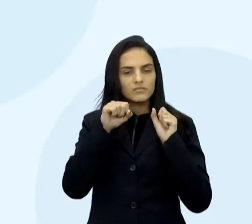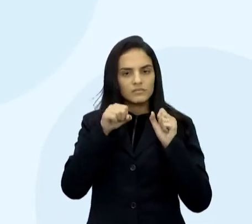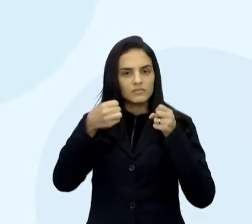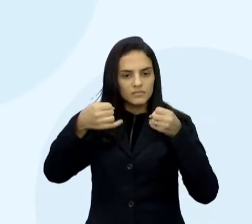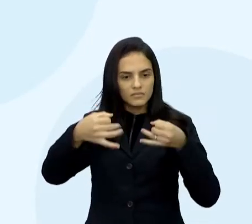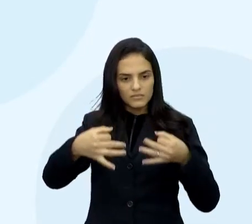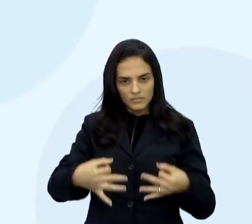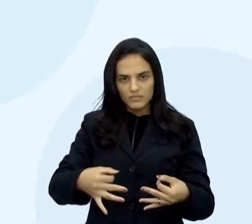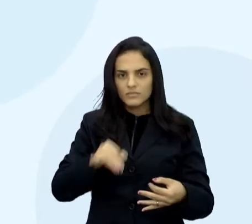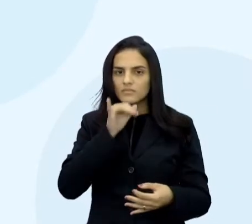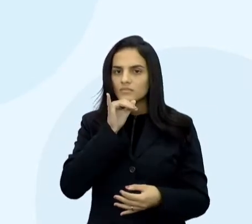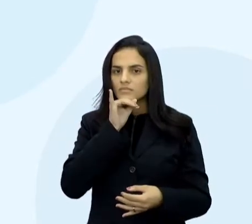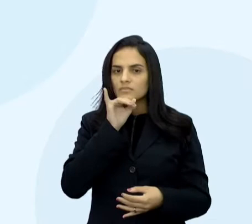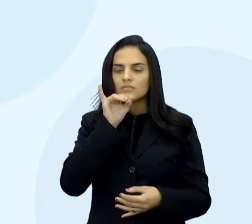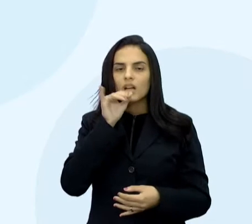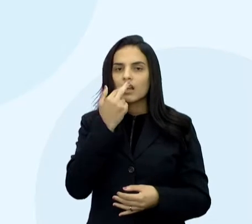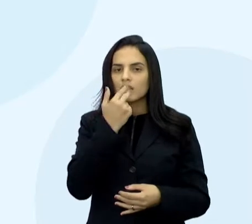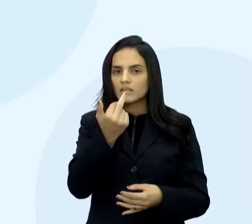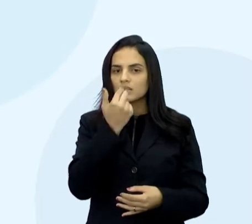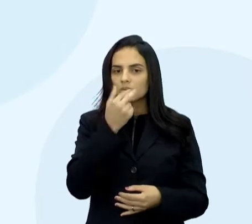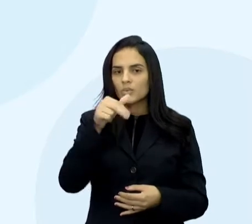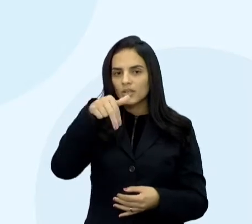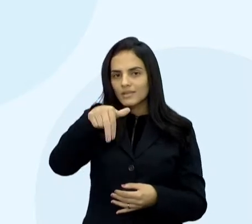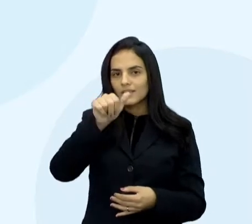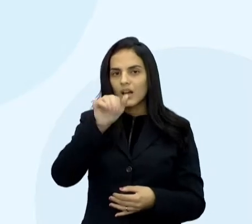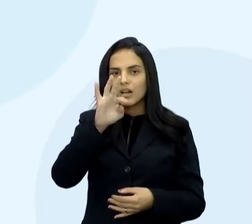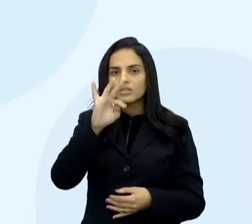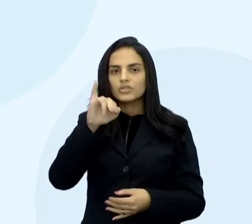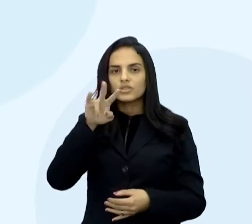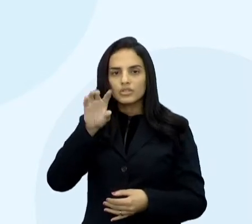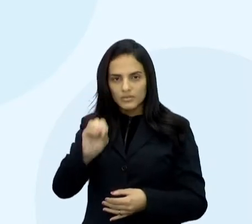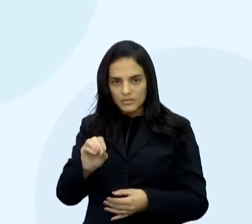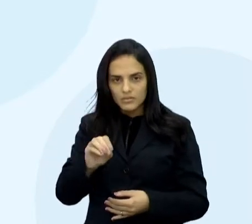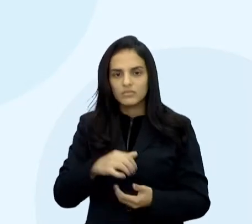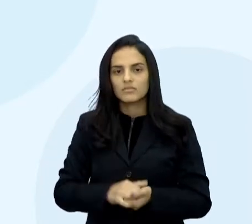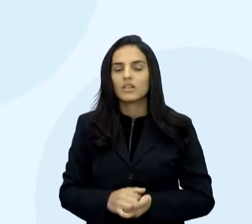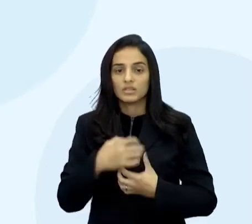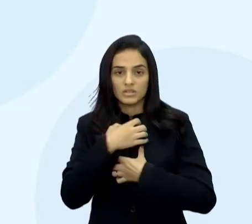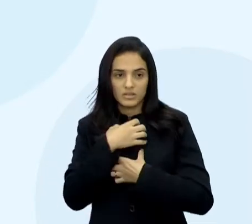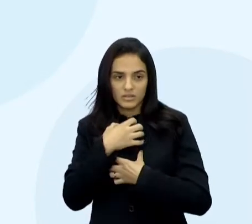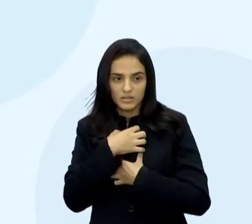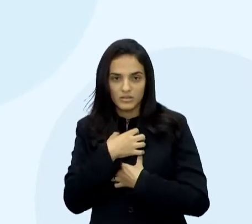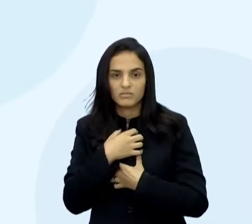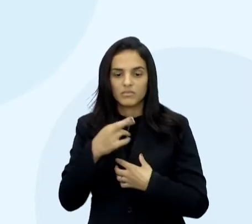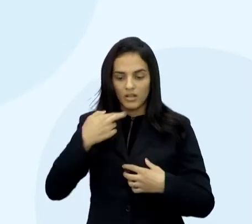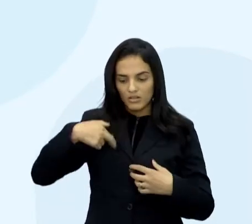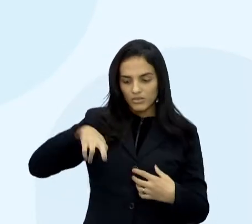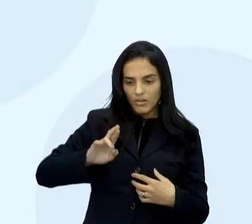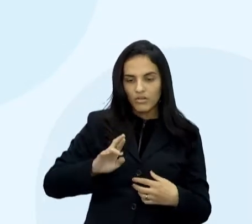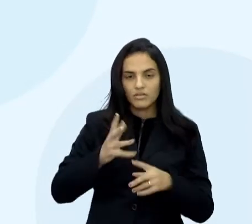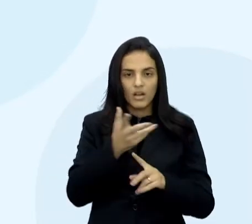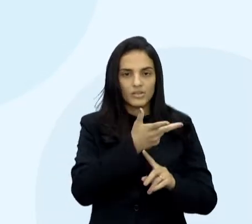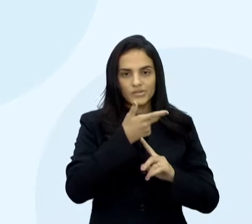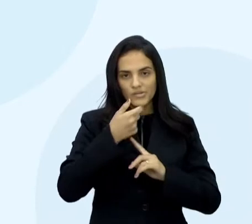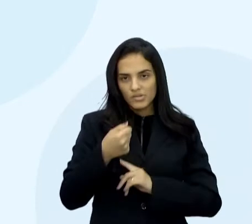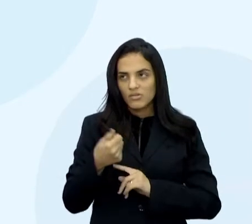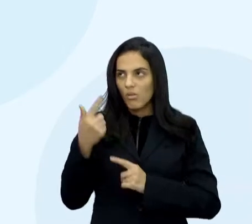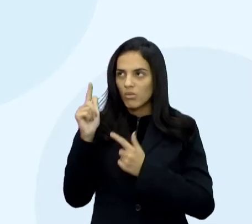idiomas nativos de uma determinada região, manifestações religiosas, artísticas,